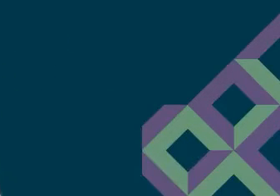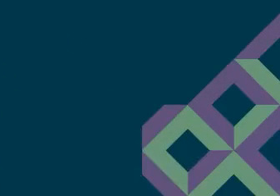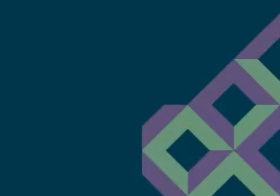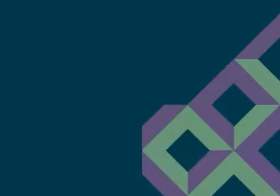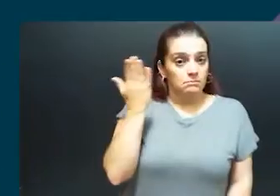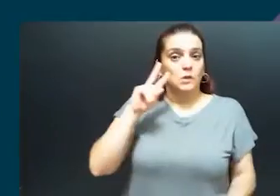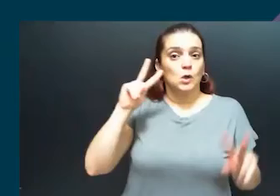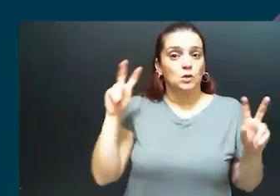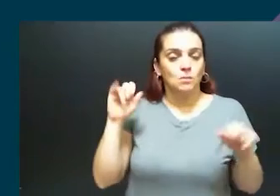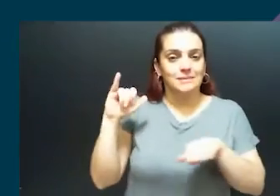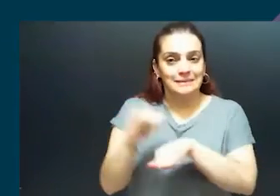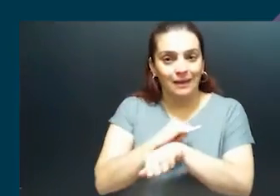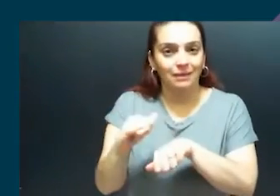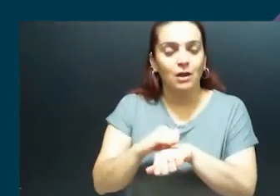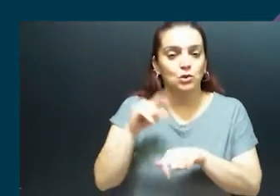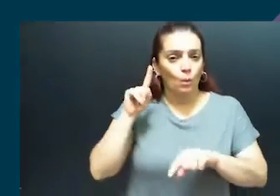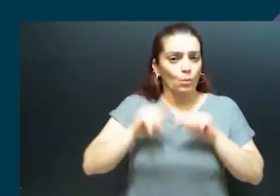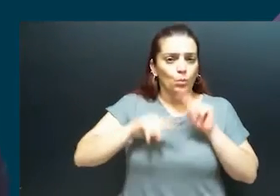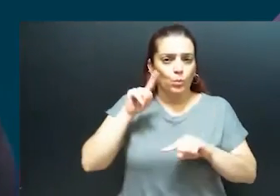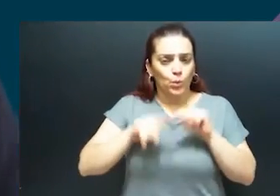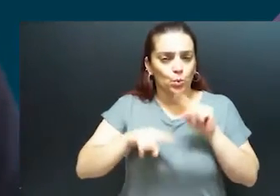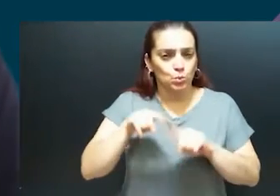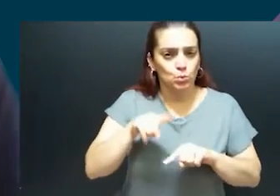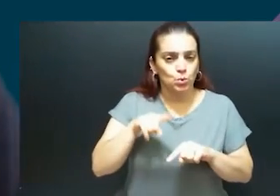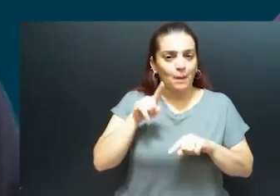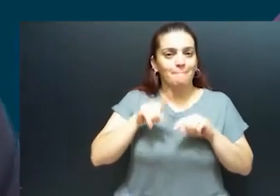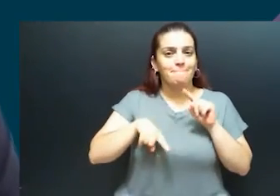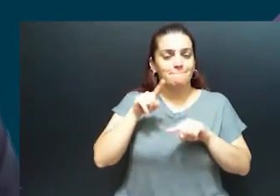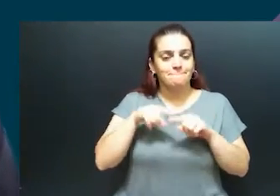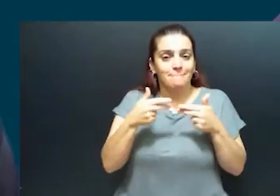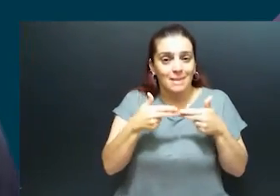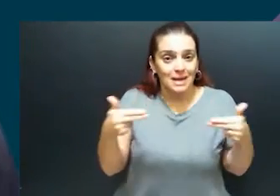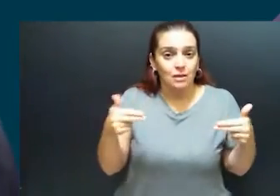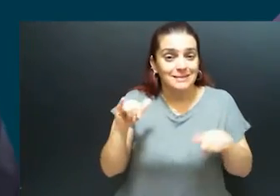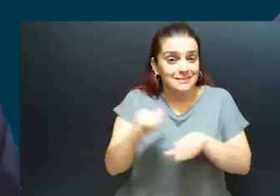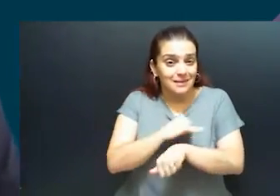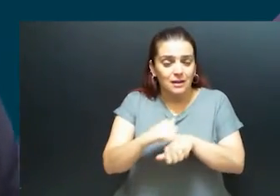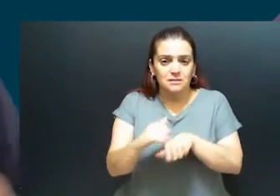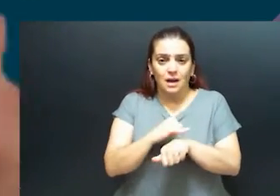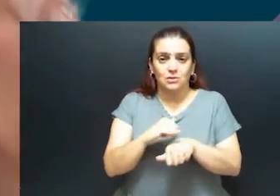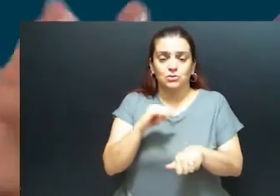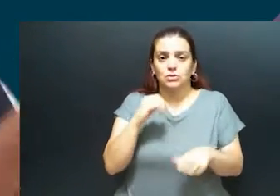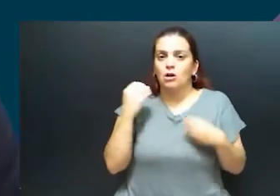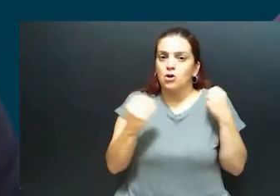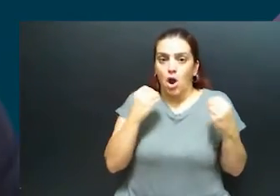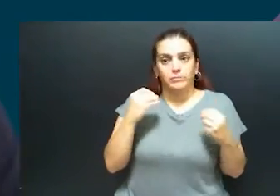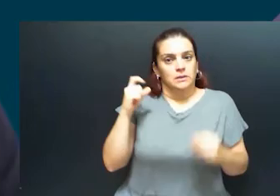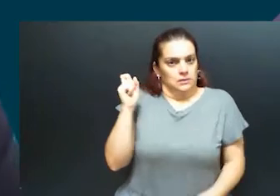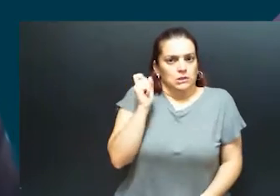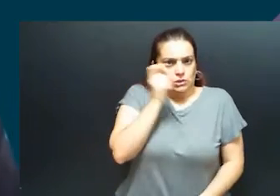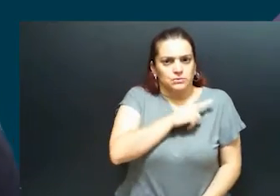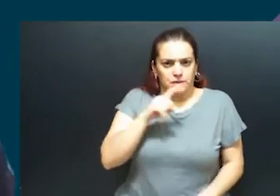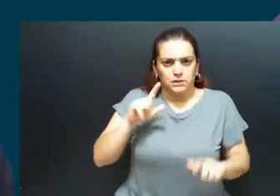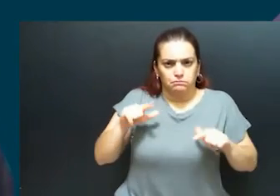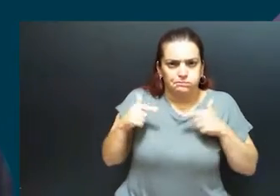em mercados incertos e imprevisíveis. Trabalhar a estratégia de produto por si só já é uma tarefa árdua.